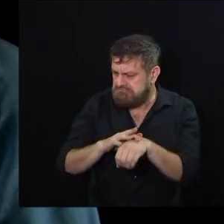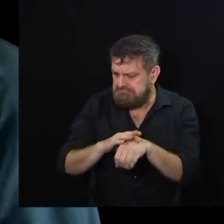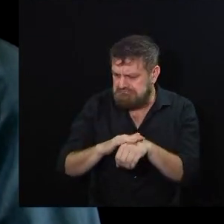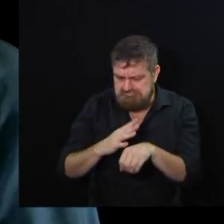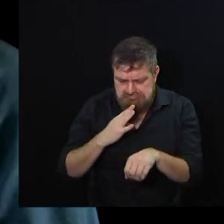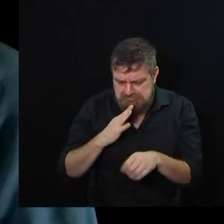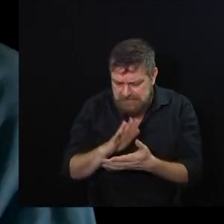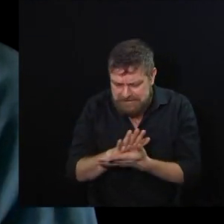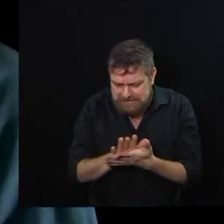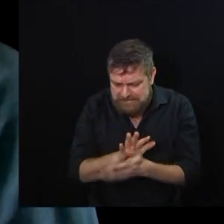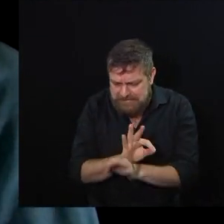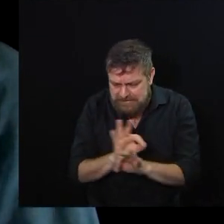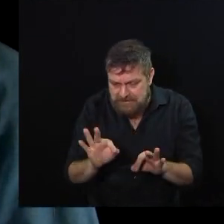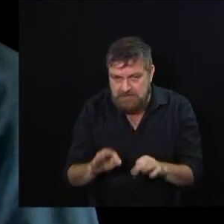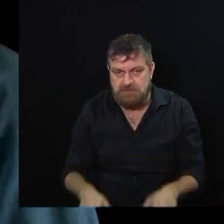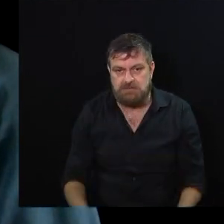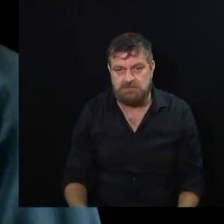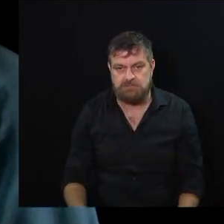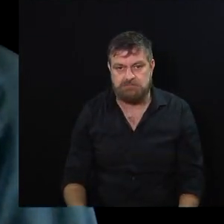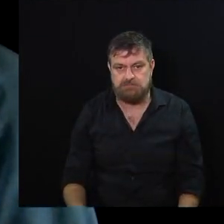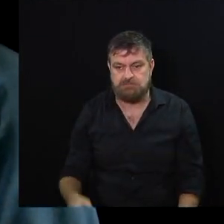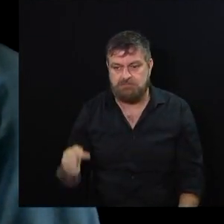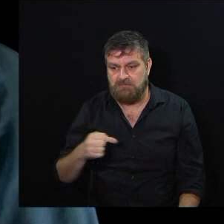Mas essa aqui é pior do que o câncer.